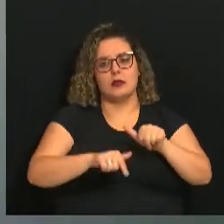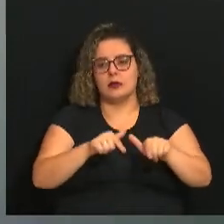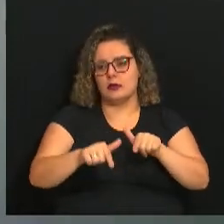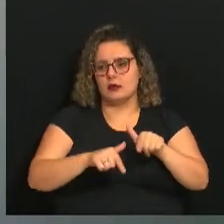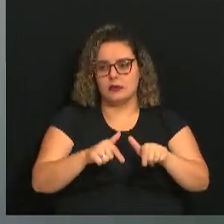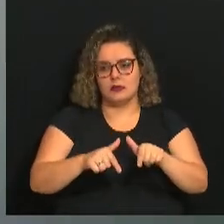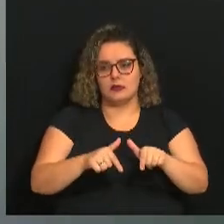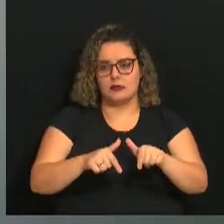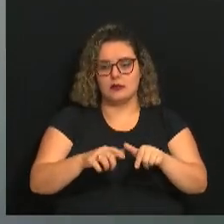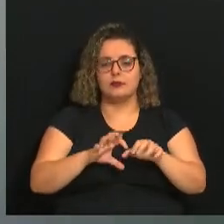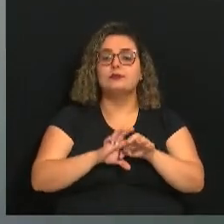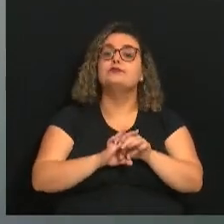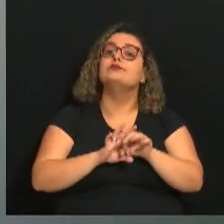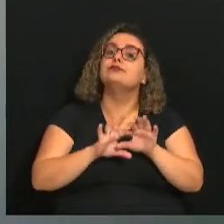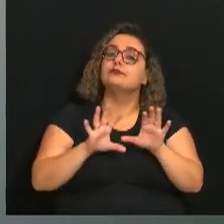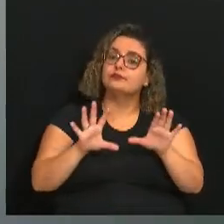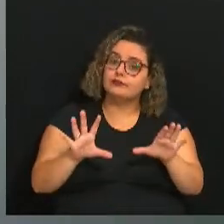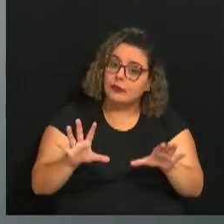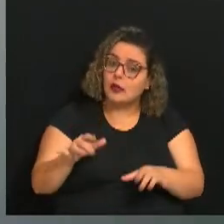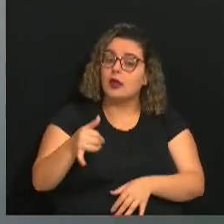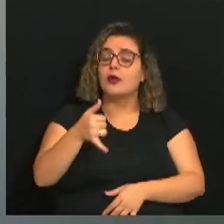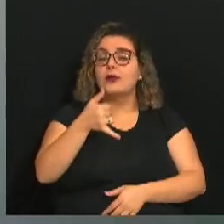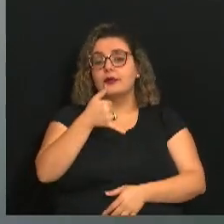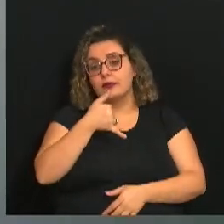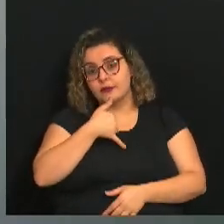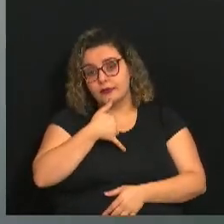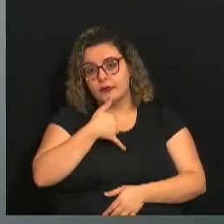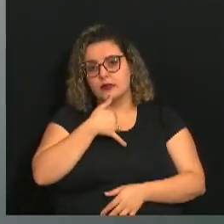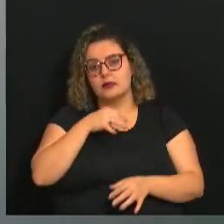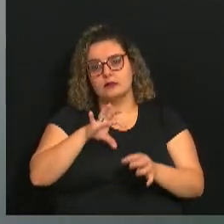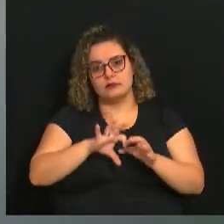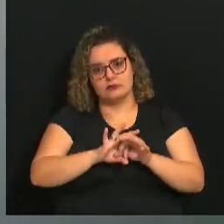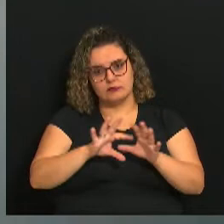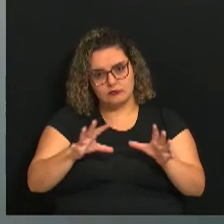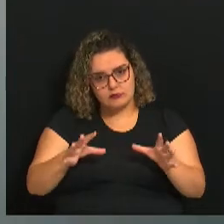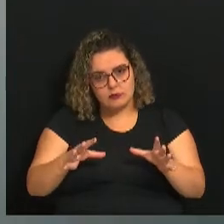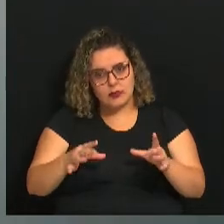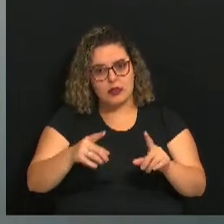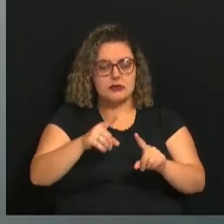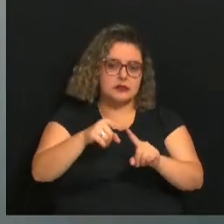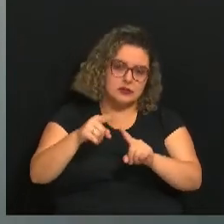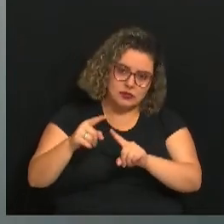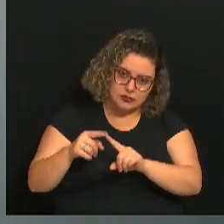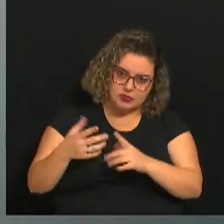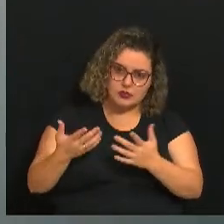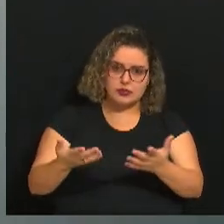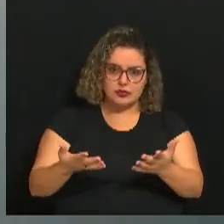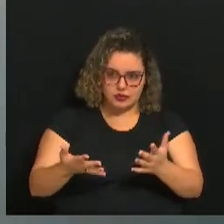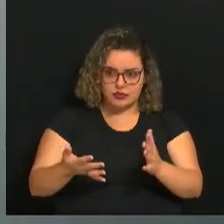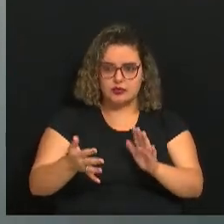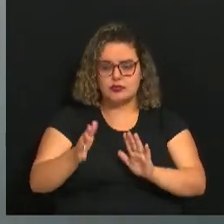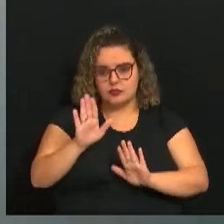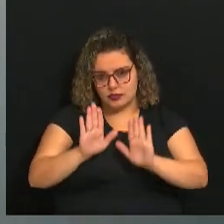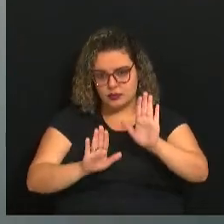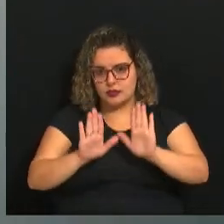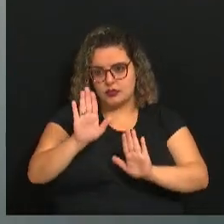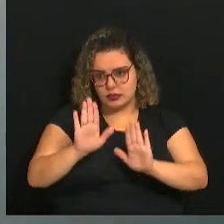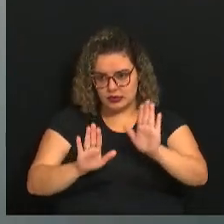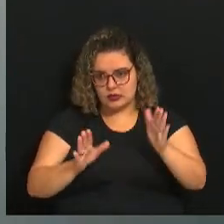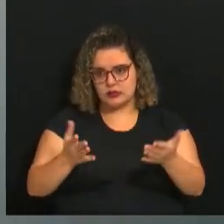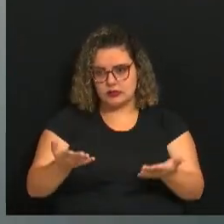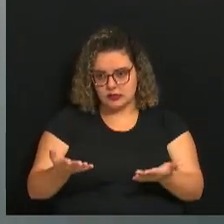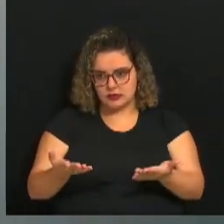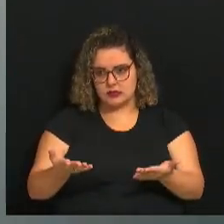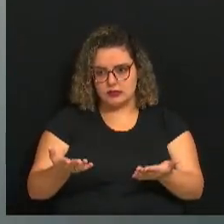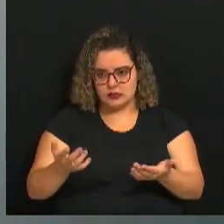ela permite, infelizmente, ela permite esse tipo de situação, até de canibalização aí